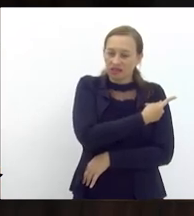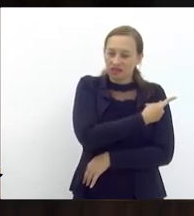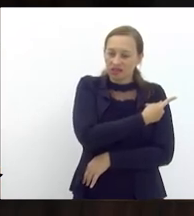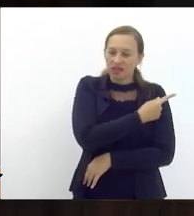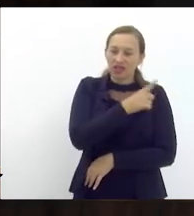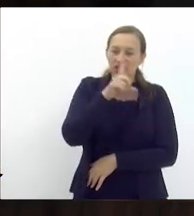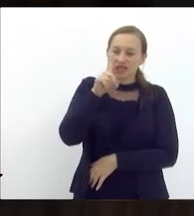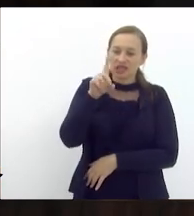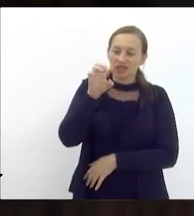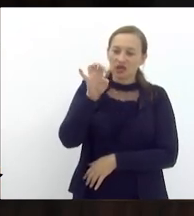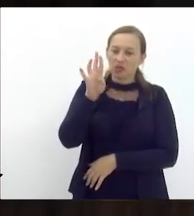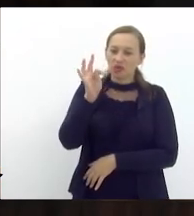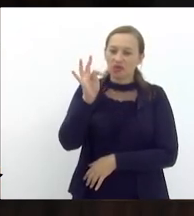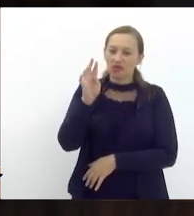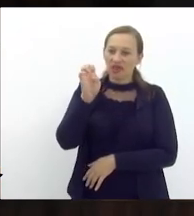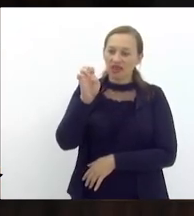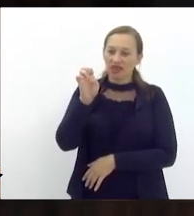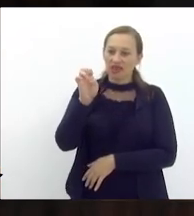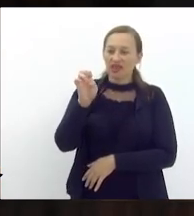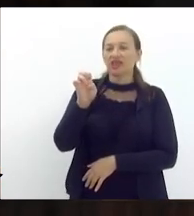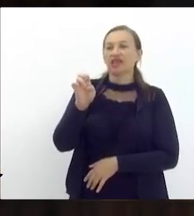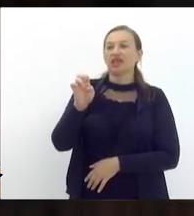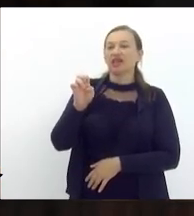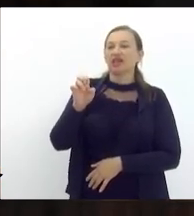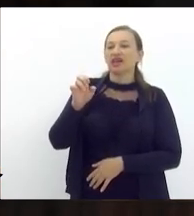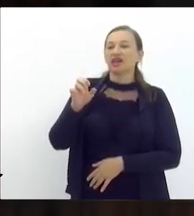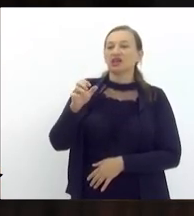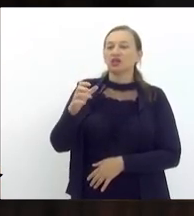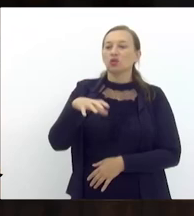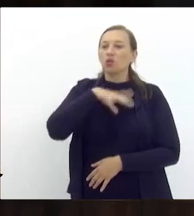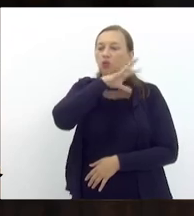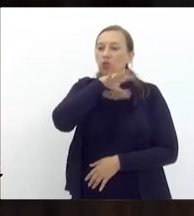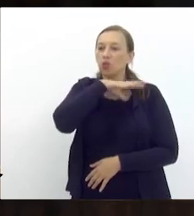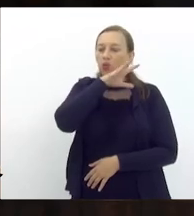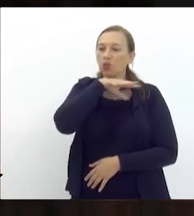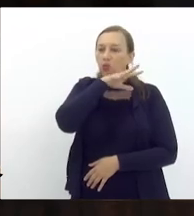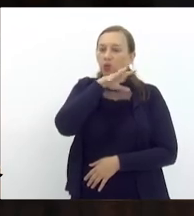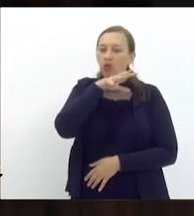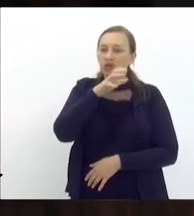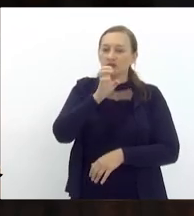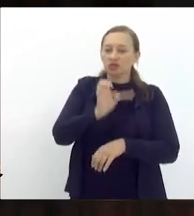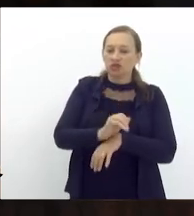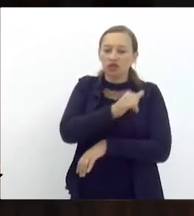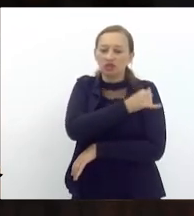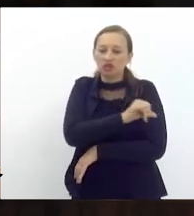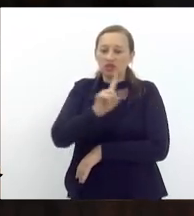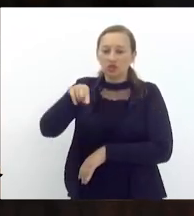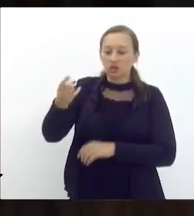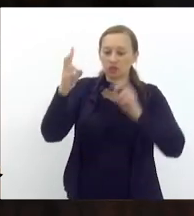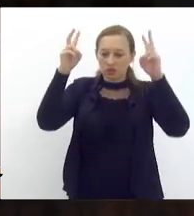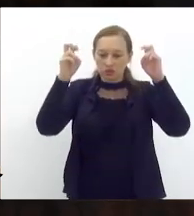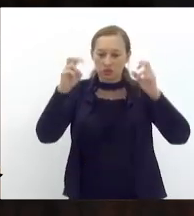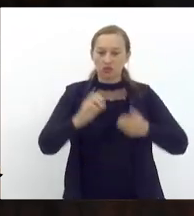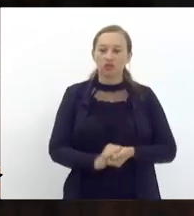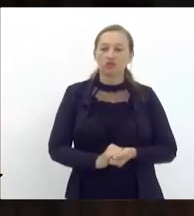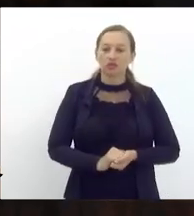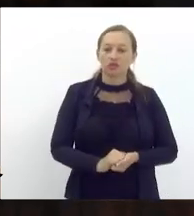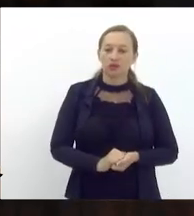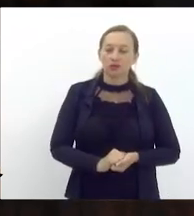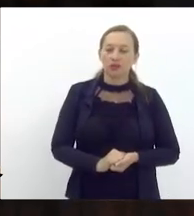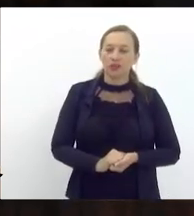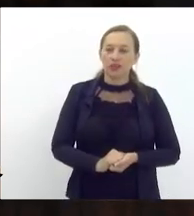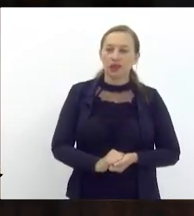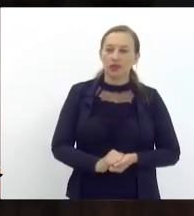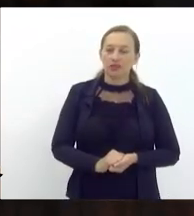para V10 obrigatório de cães no território do Estado do Rio de Janeiro e da outras providências tem desde